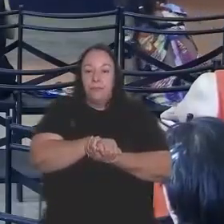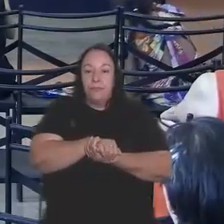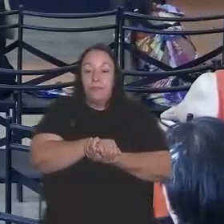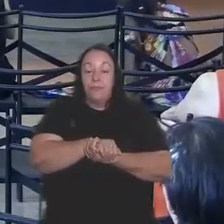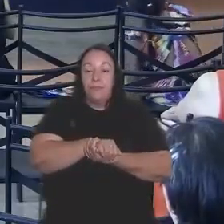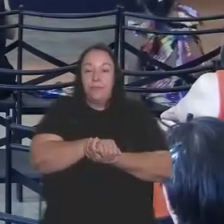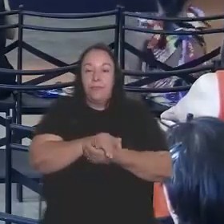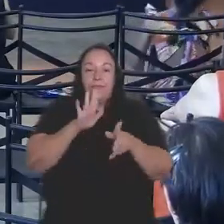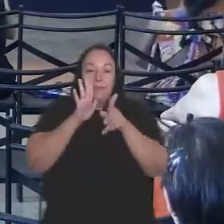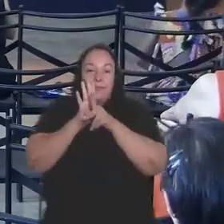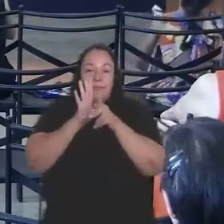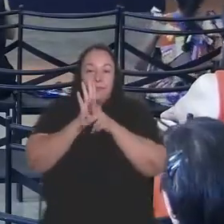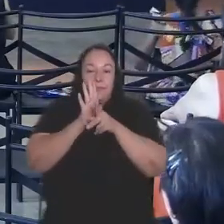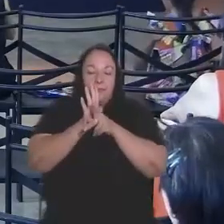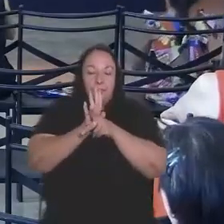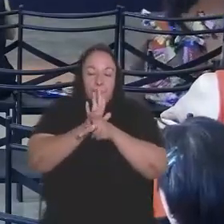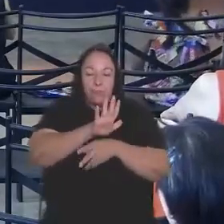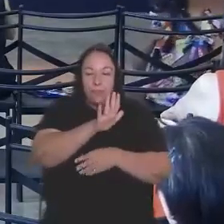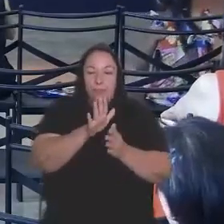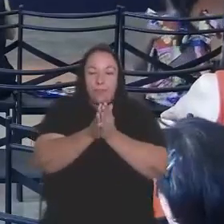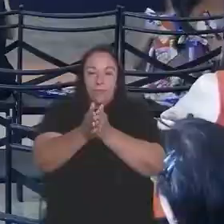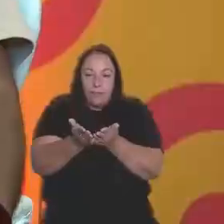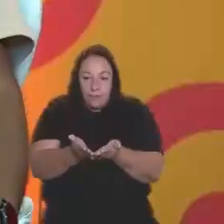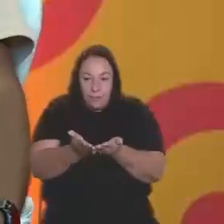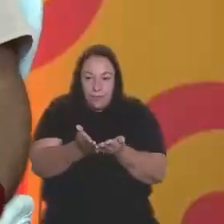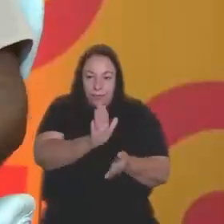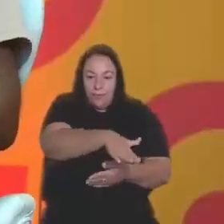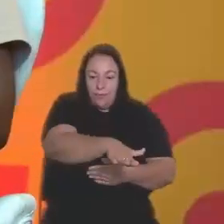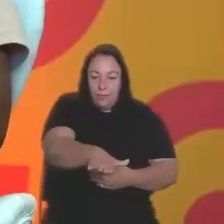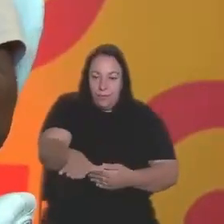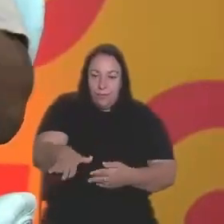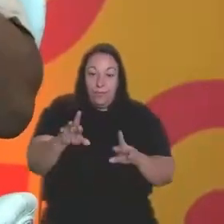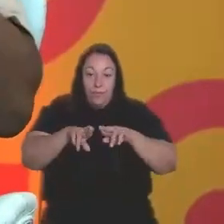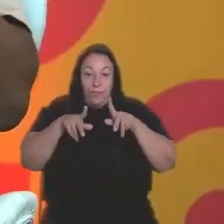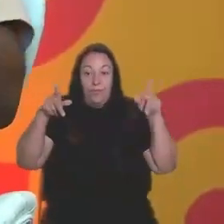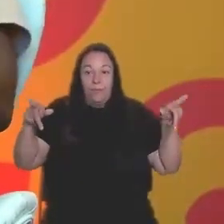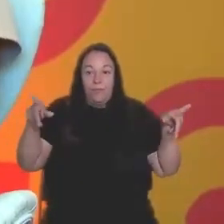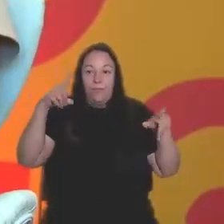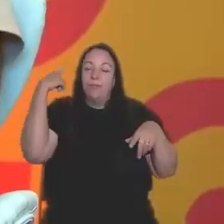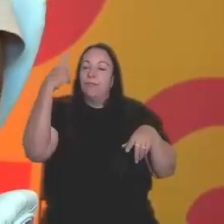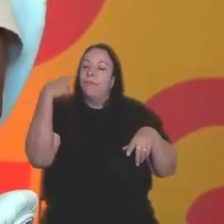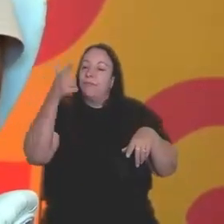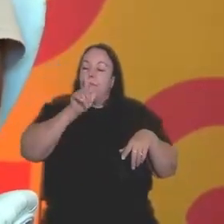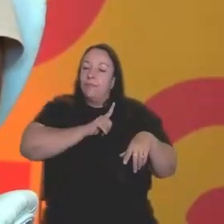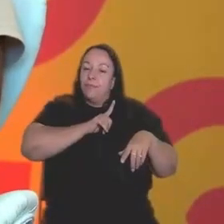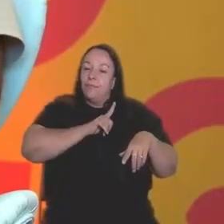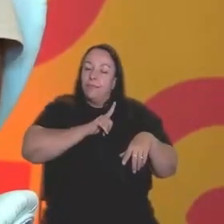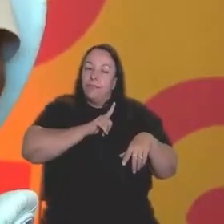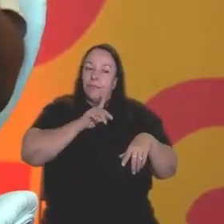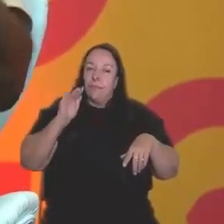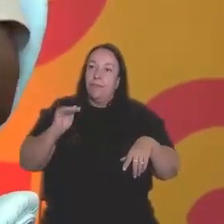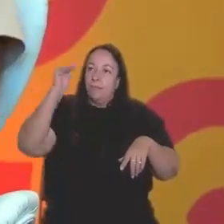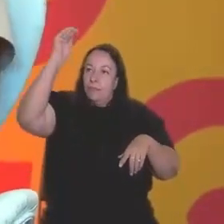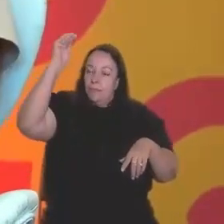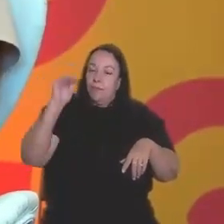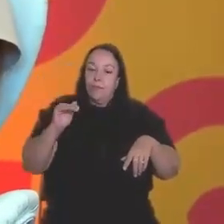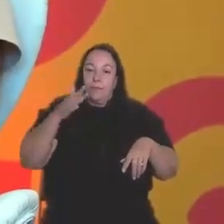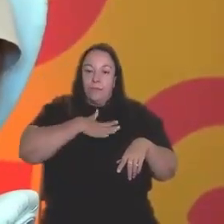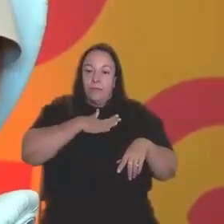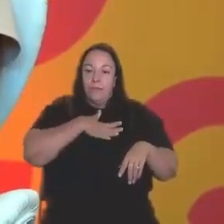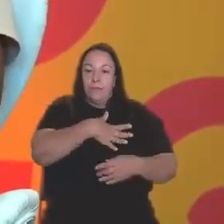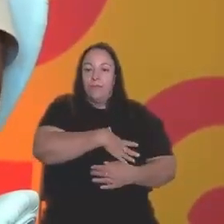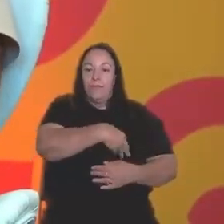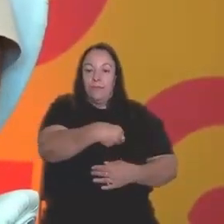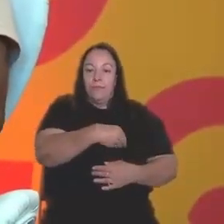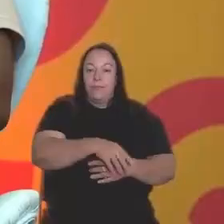uma propriedade do livro infantil, que é diferente do comportamento que nós adultos temos com o livro, eu vejo muito pela minha